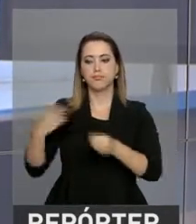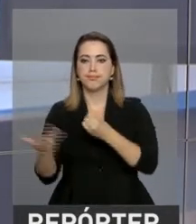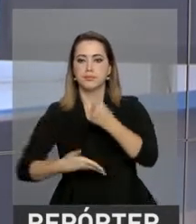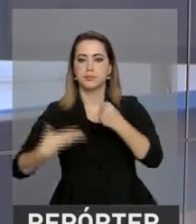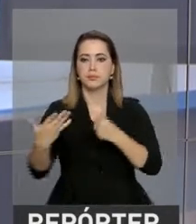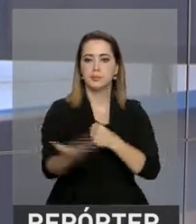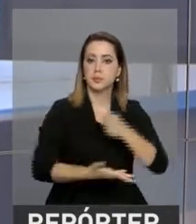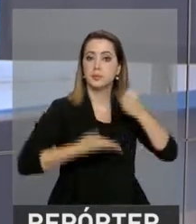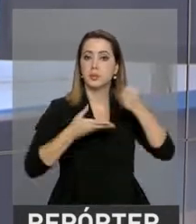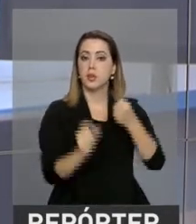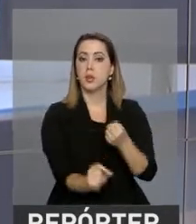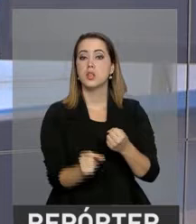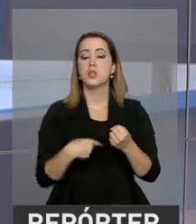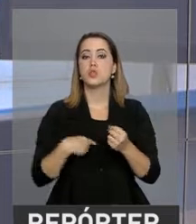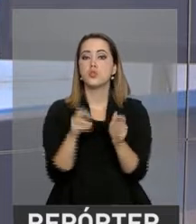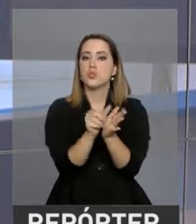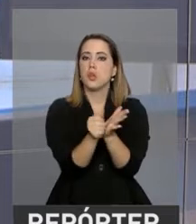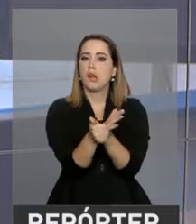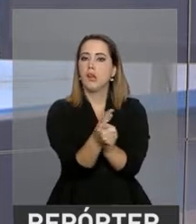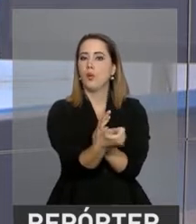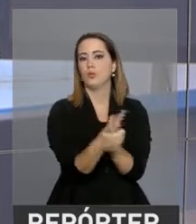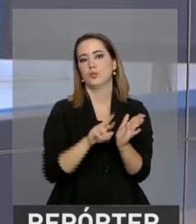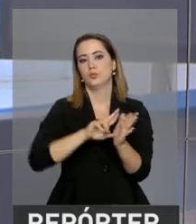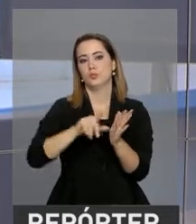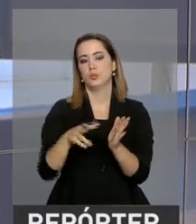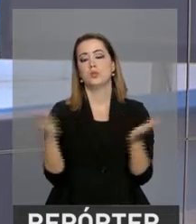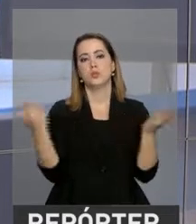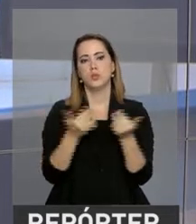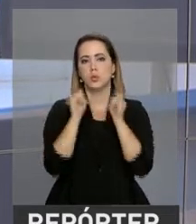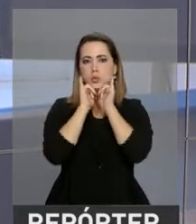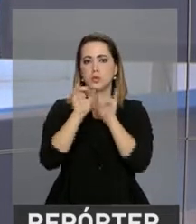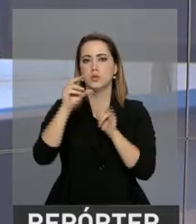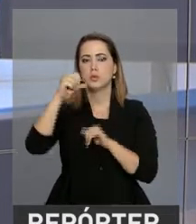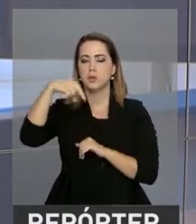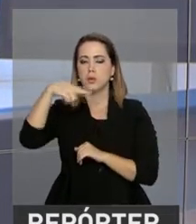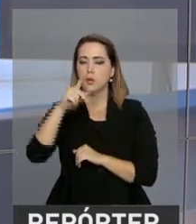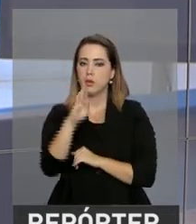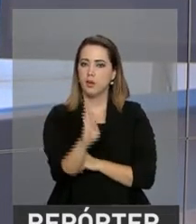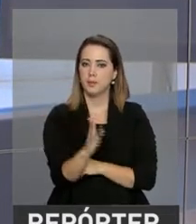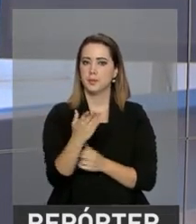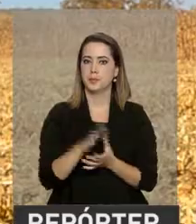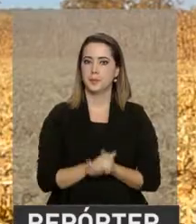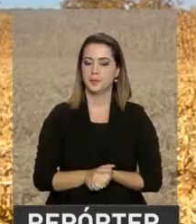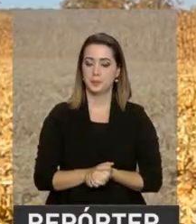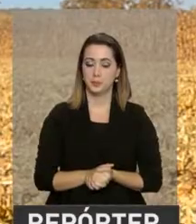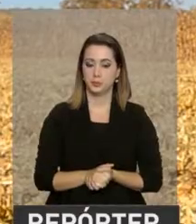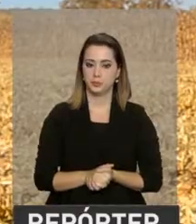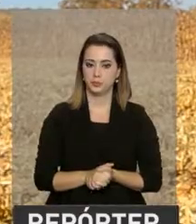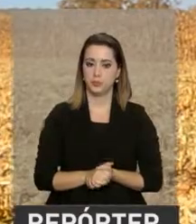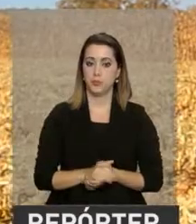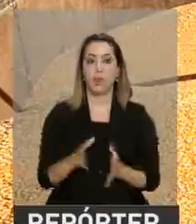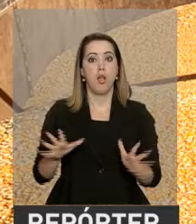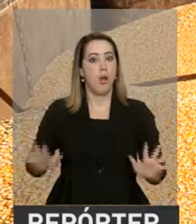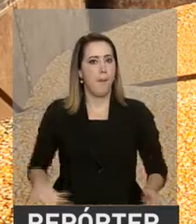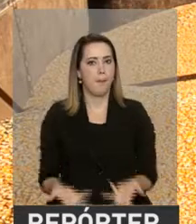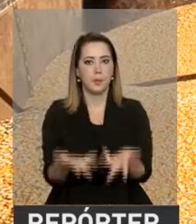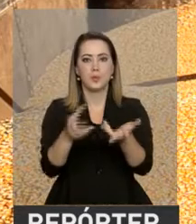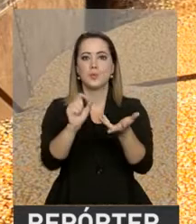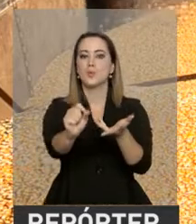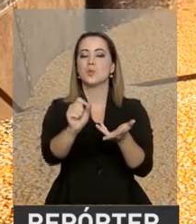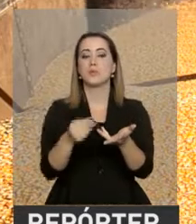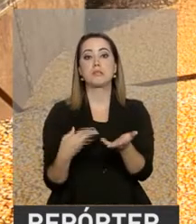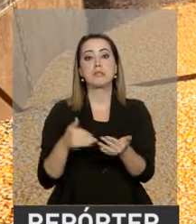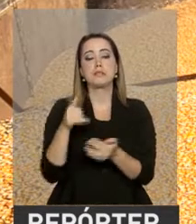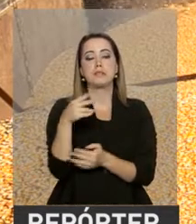estimativa foi divulgada hoje pela conab a companhia nacional de abastecimento à produção de grãos deve chegar